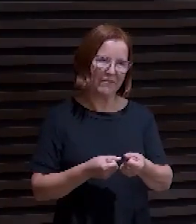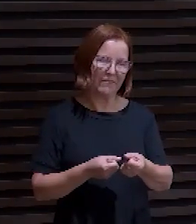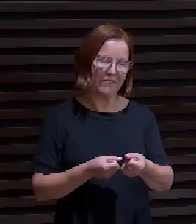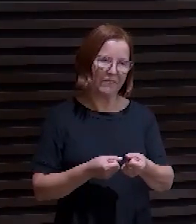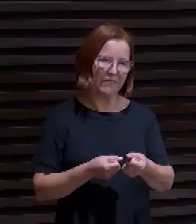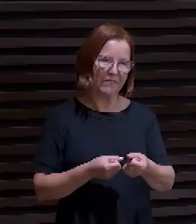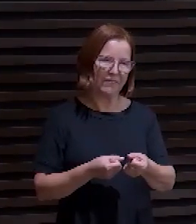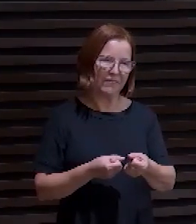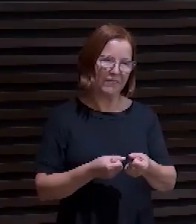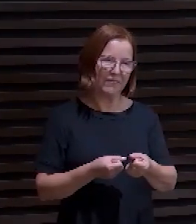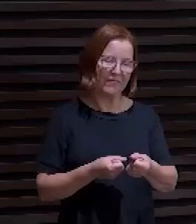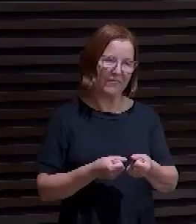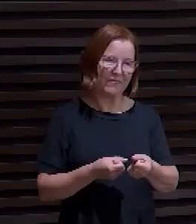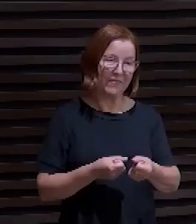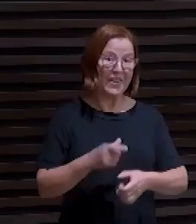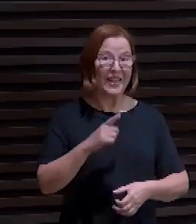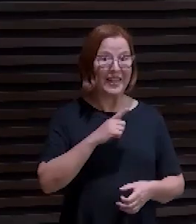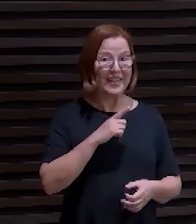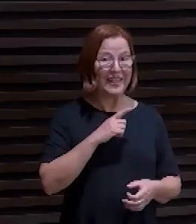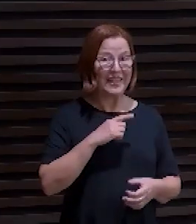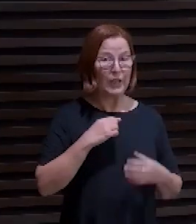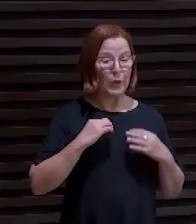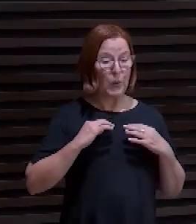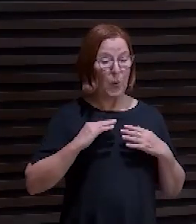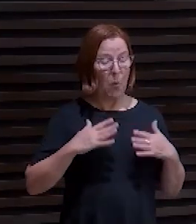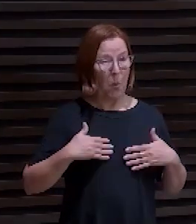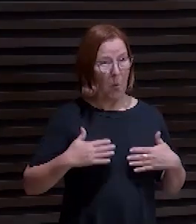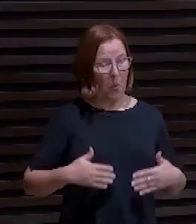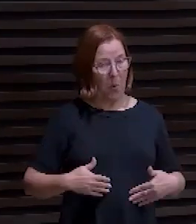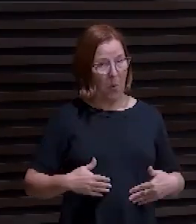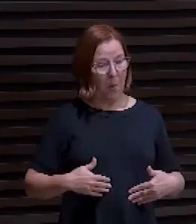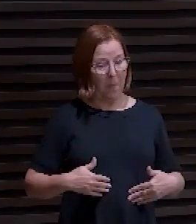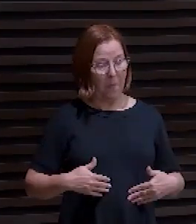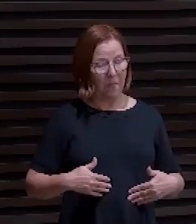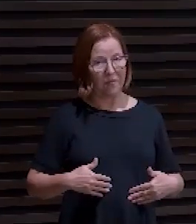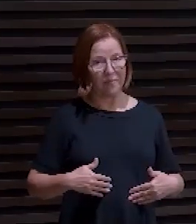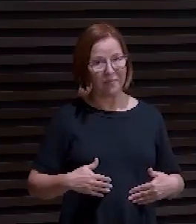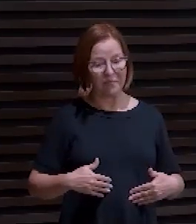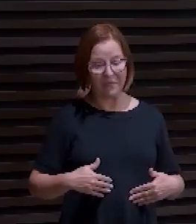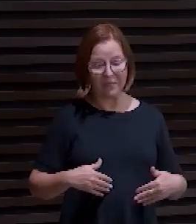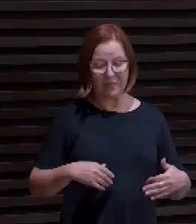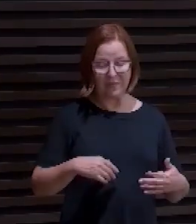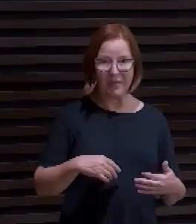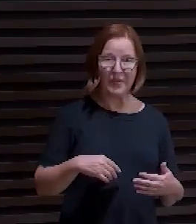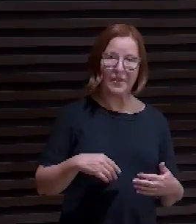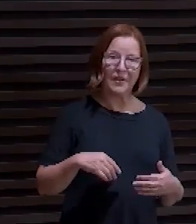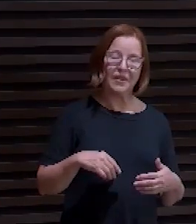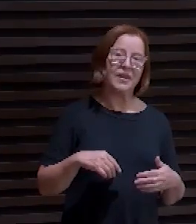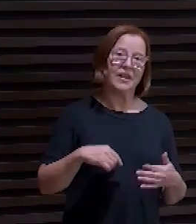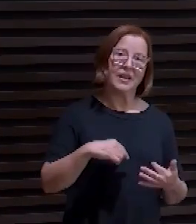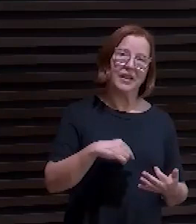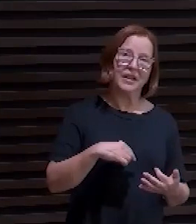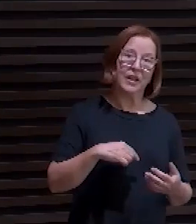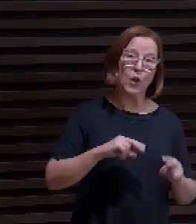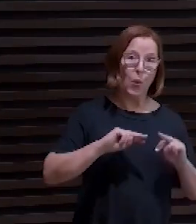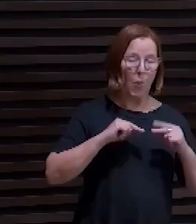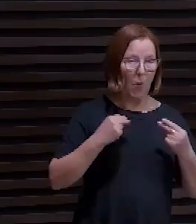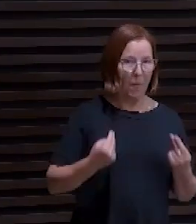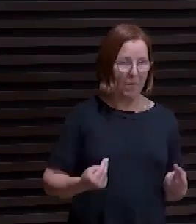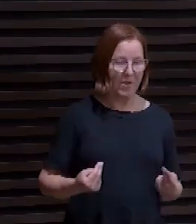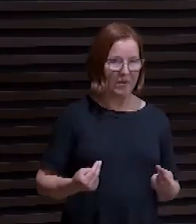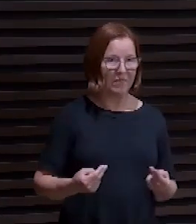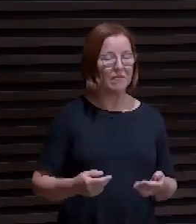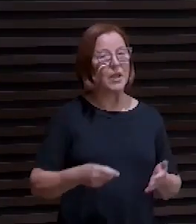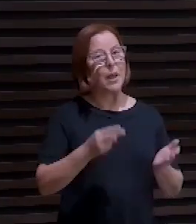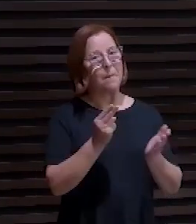possuindo um corpo de um mundo caído, ainda que ele não tivesse